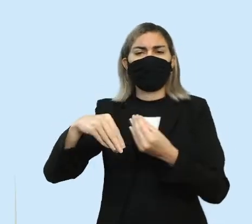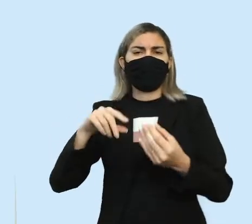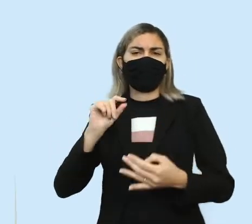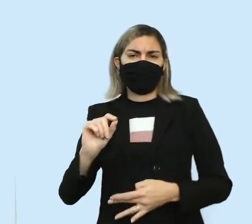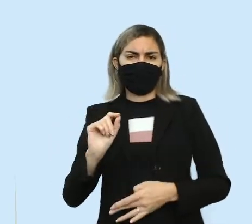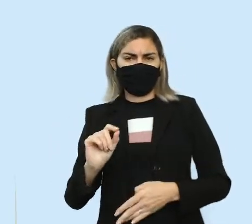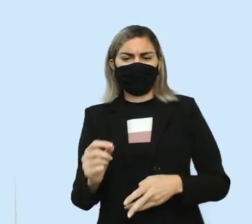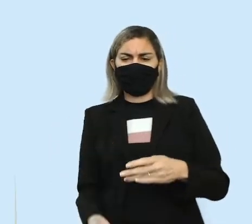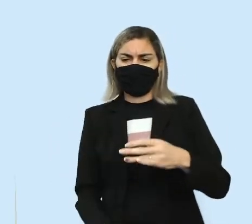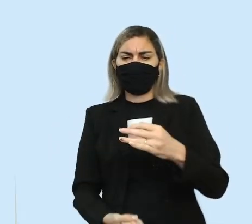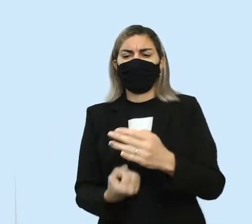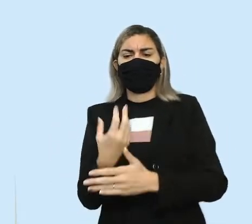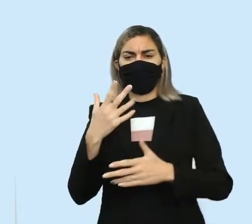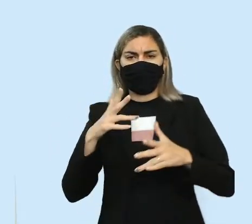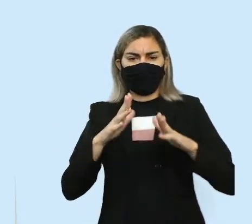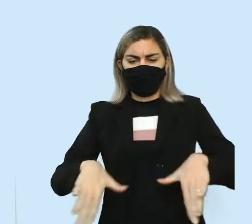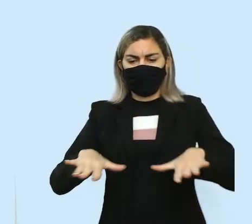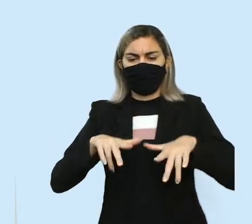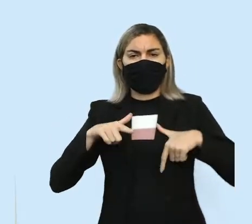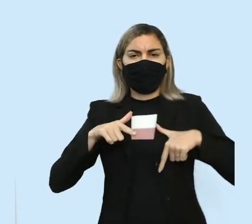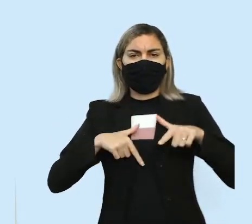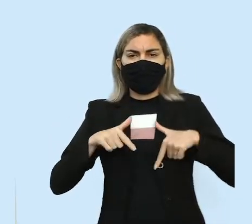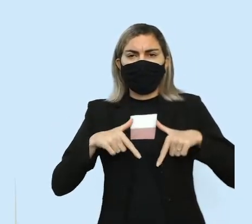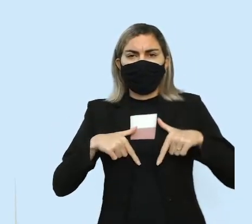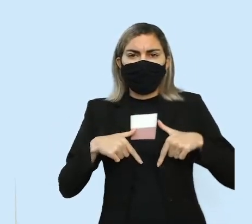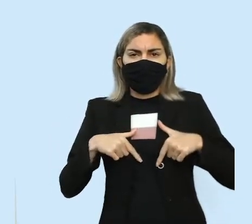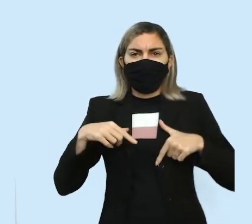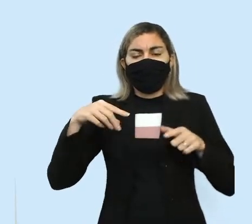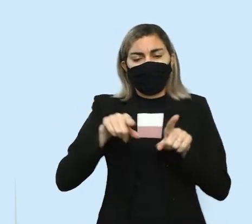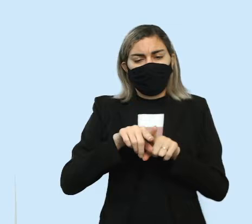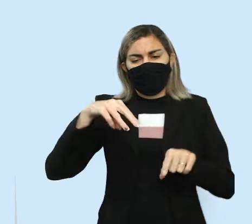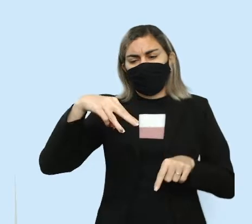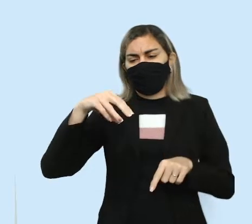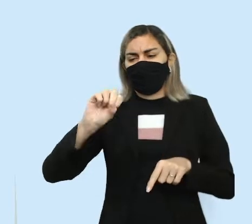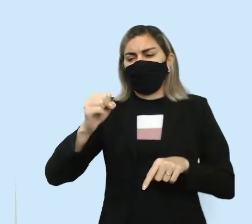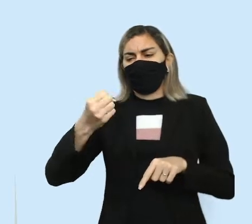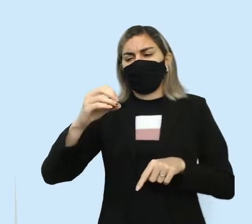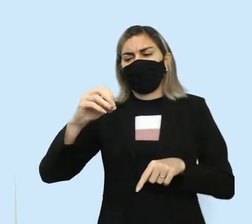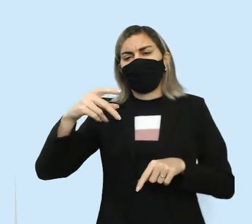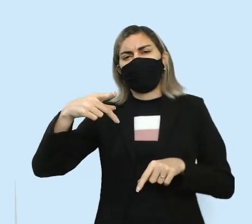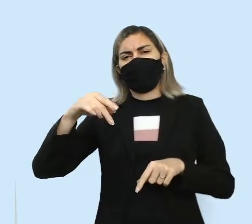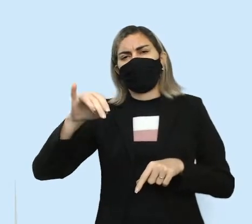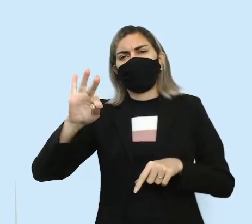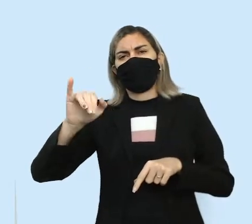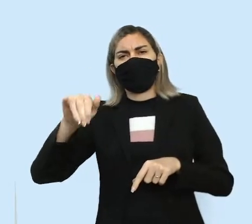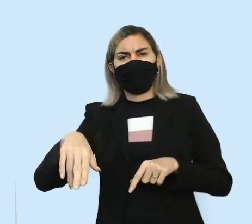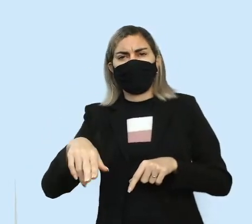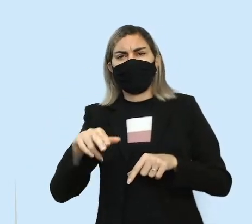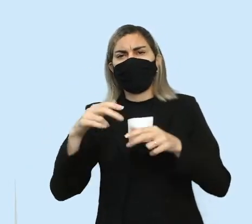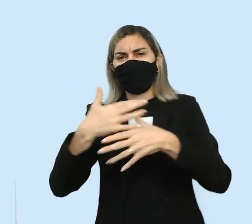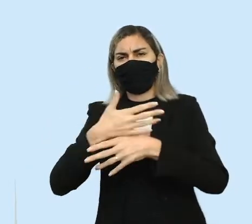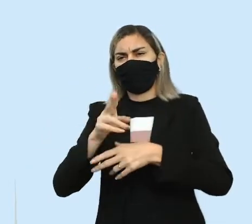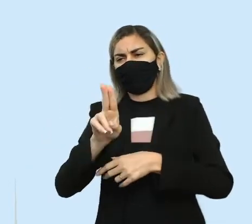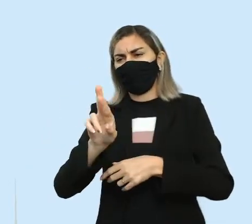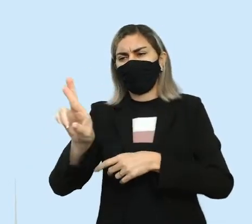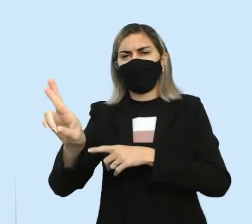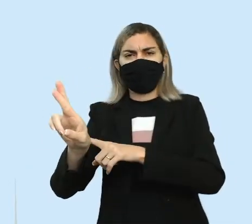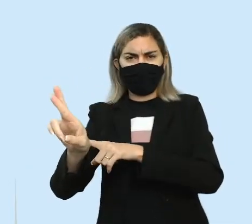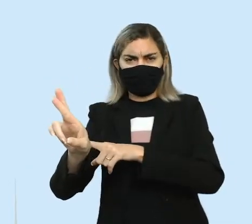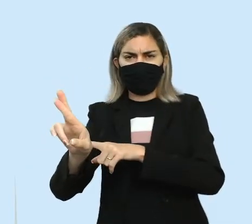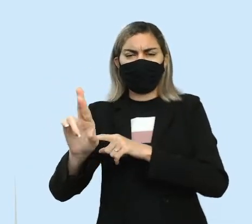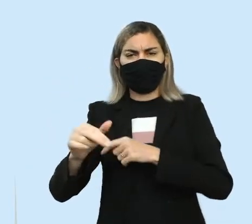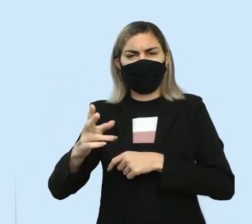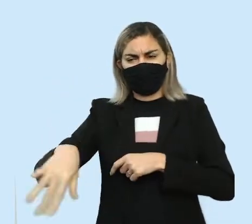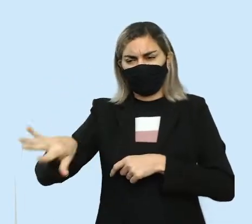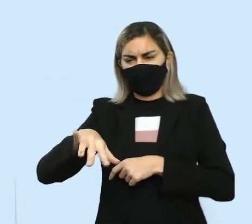seria essa origem do povo hebreu com basicamente os mesopotâmicos, ali a região da cidade de Ur, né, que é comum ali os sumérios, etc.